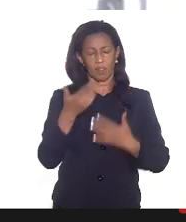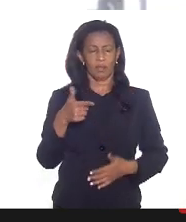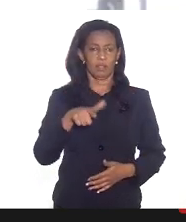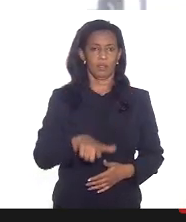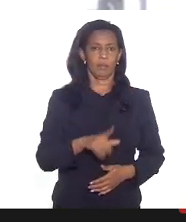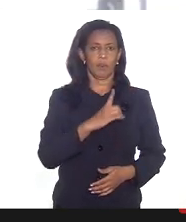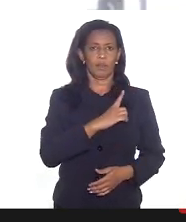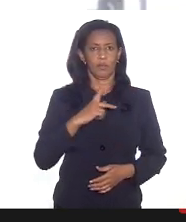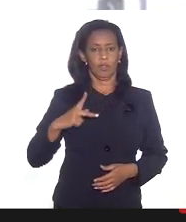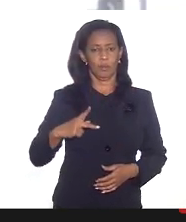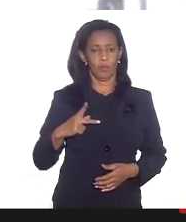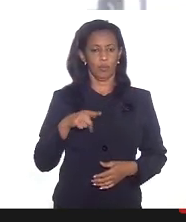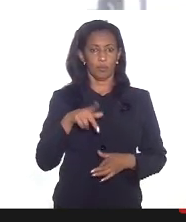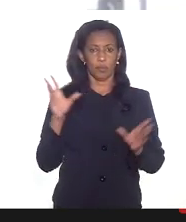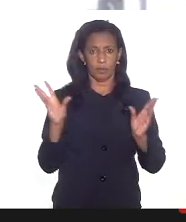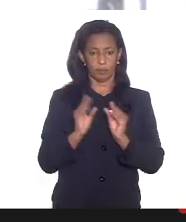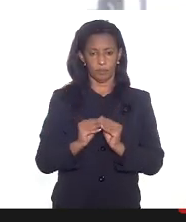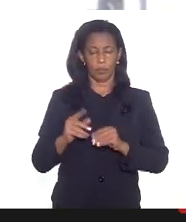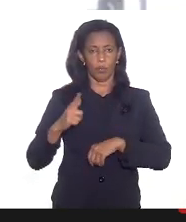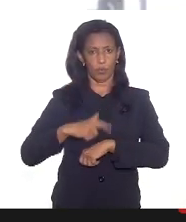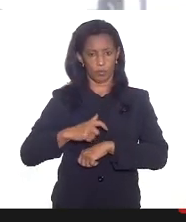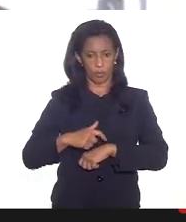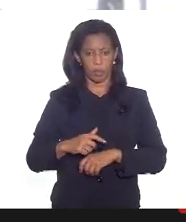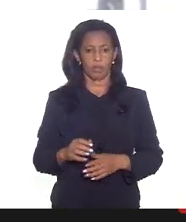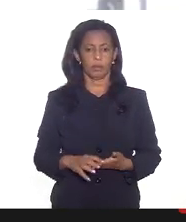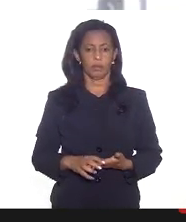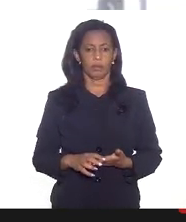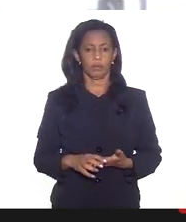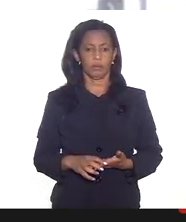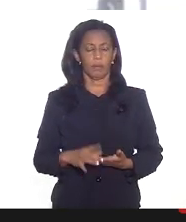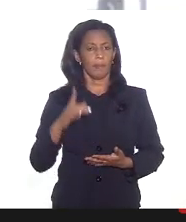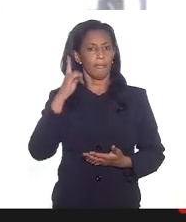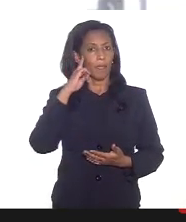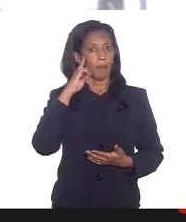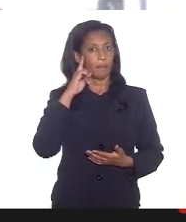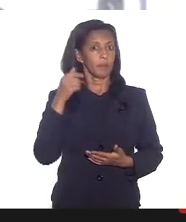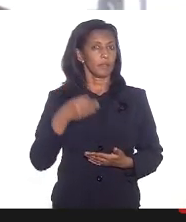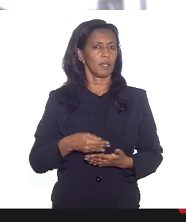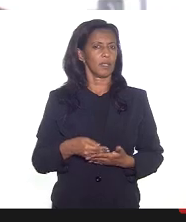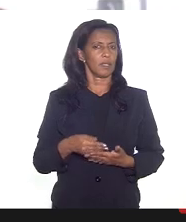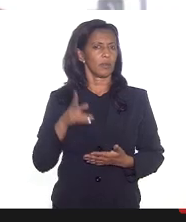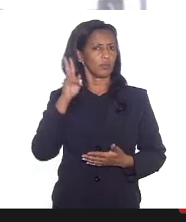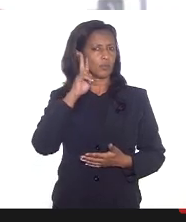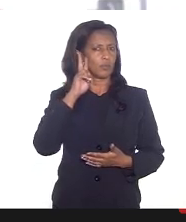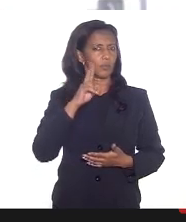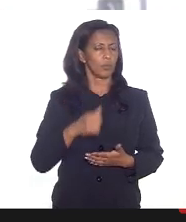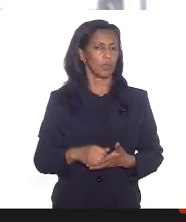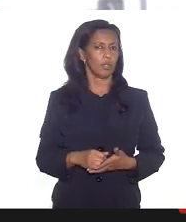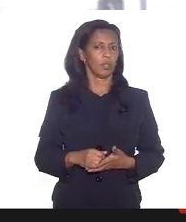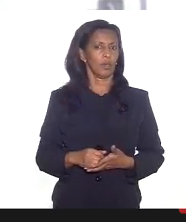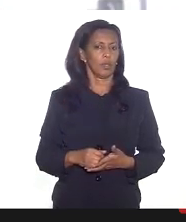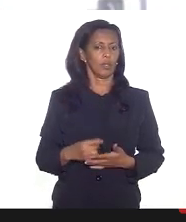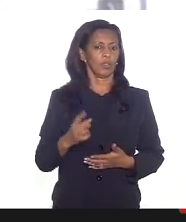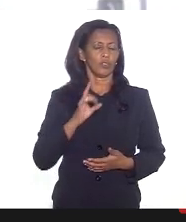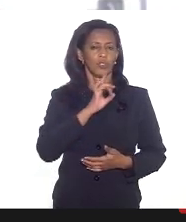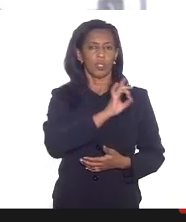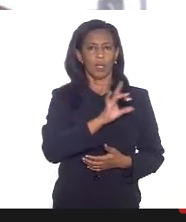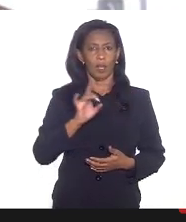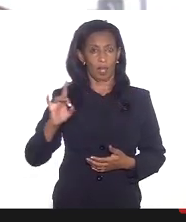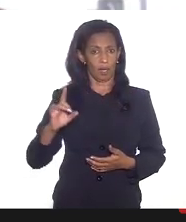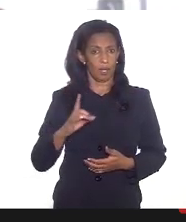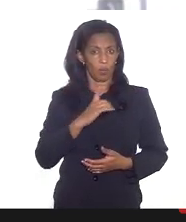mais uma vez pela Defensoria Pública você breve por conta do horário e eu pensei em trazer um histórico um pouco do atendimento individual